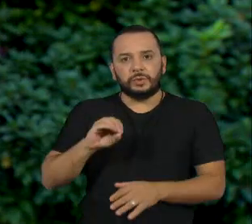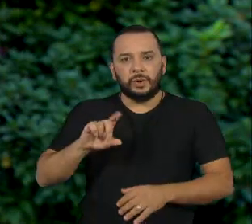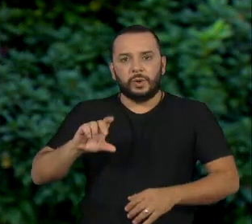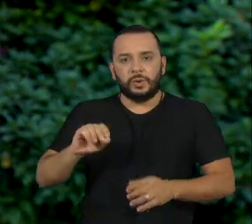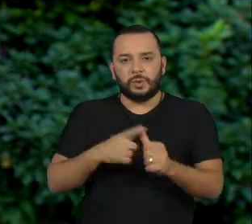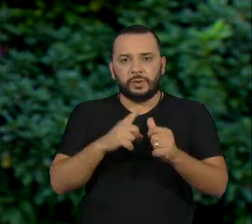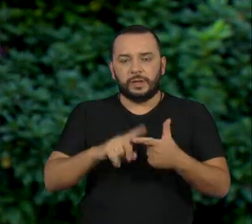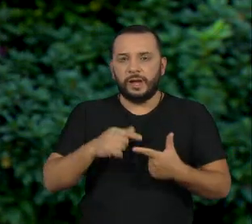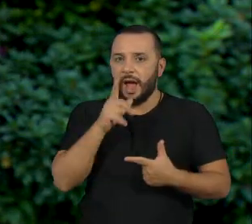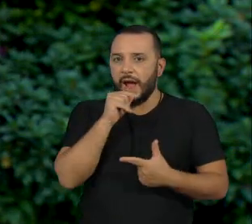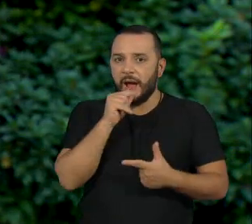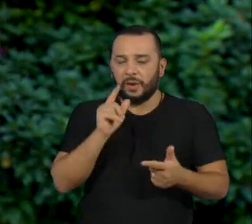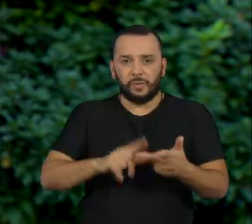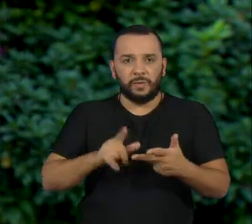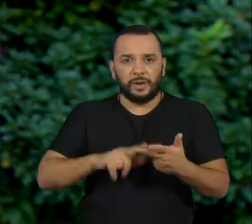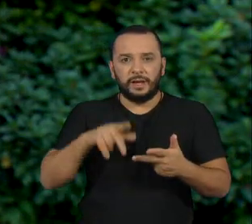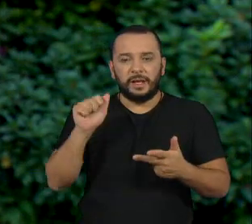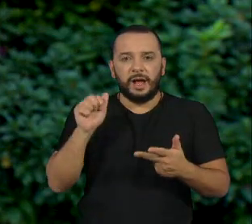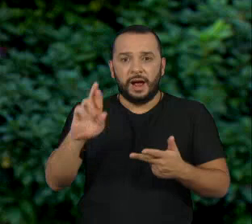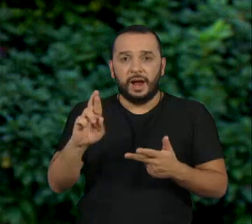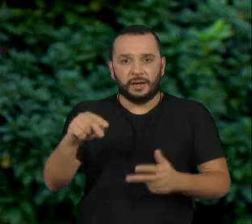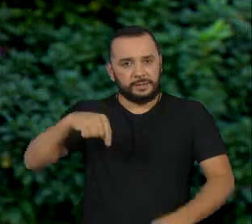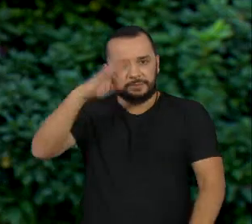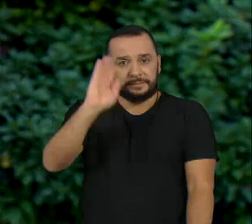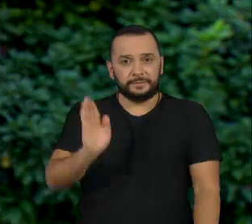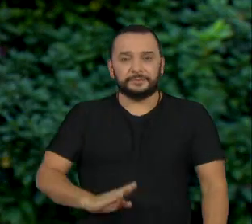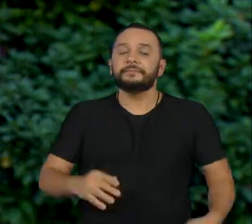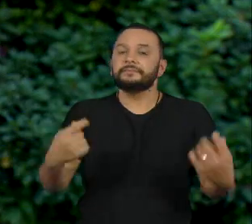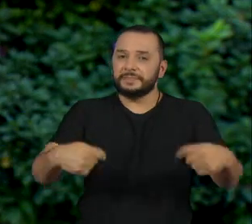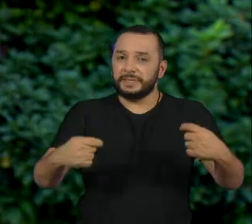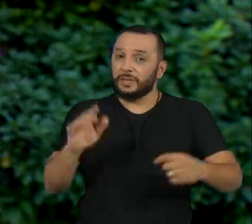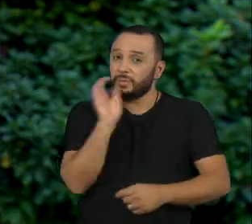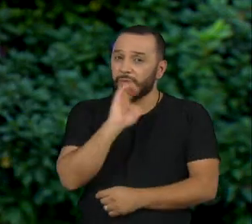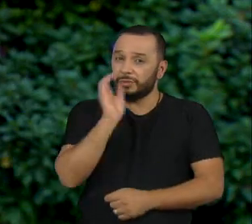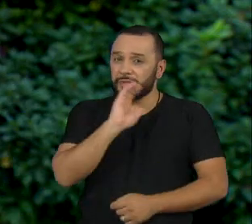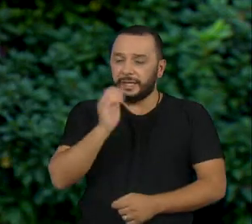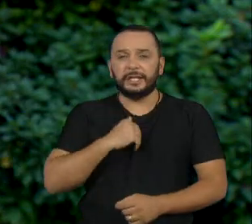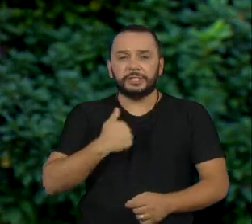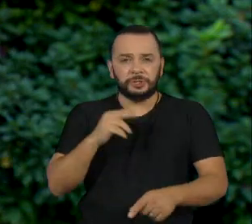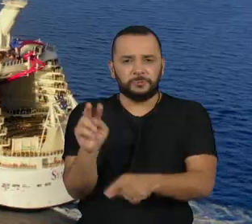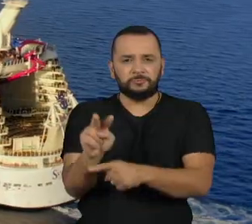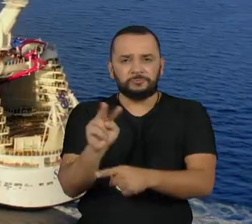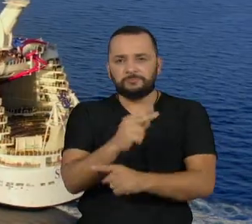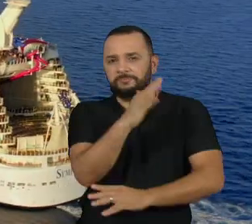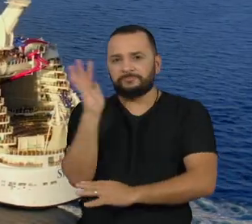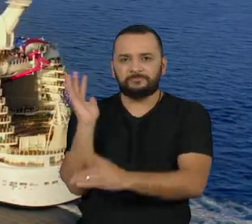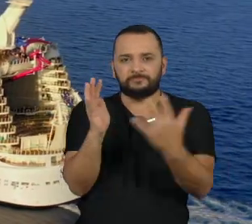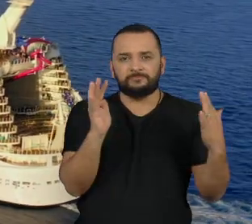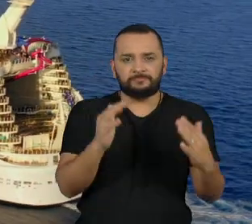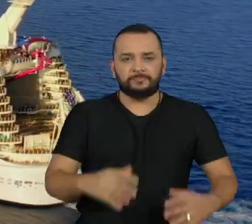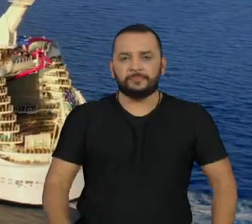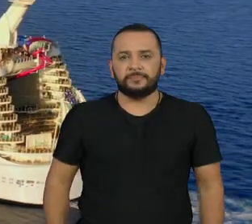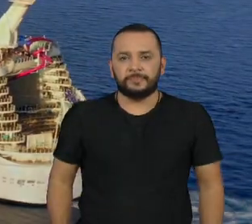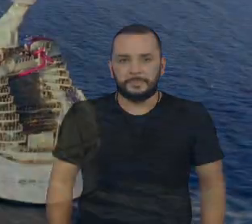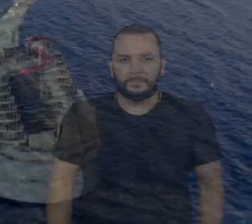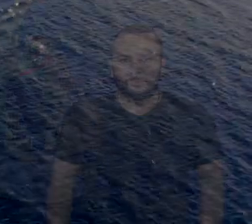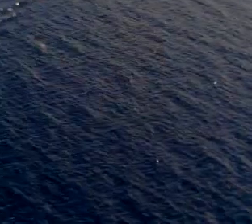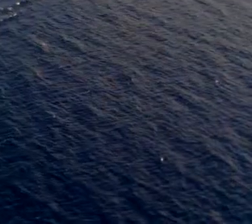do ar. O Brasil precisa urgentemente fazer a lição de casa.